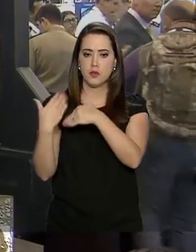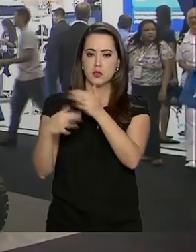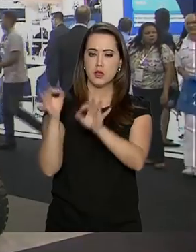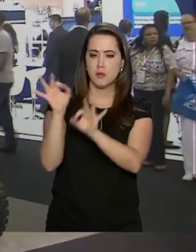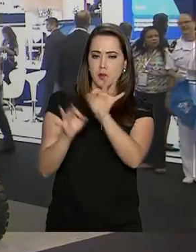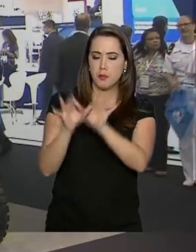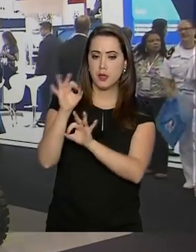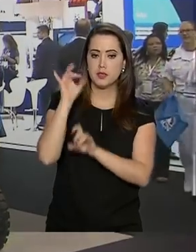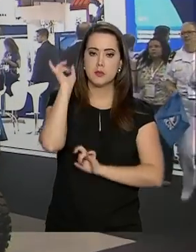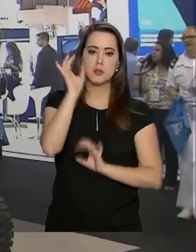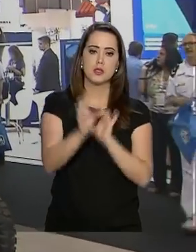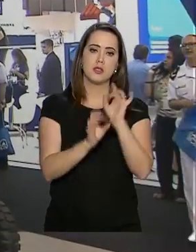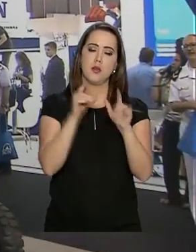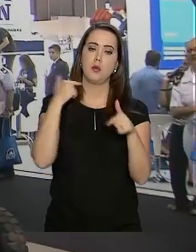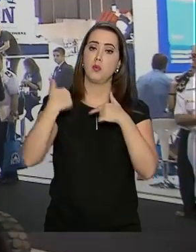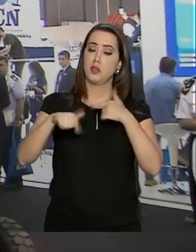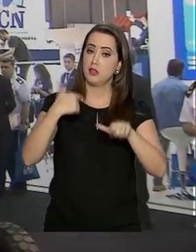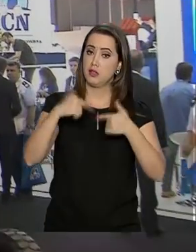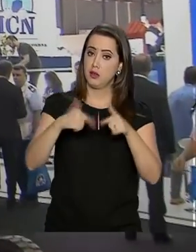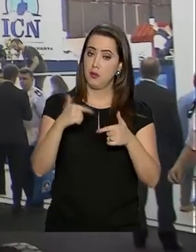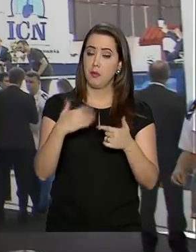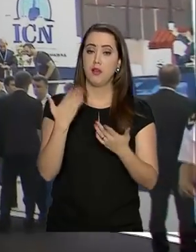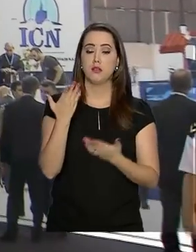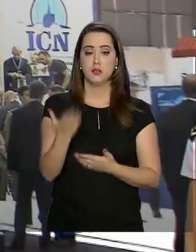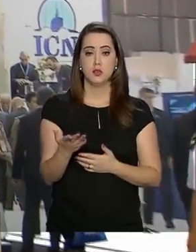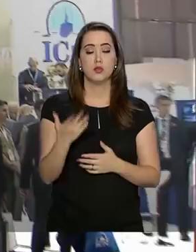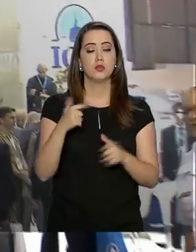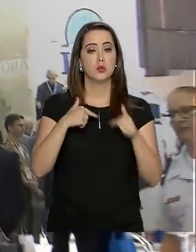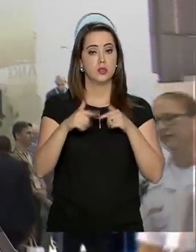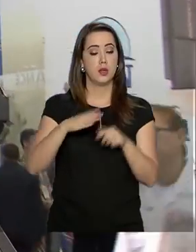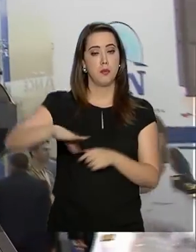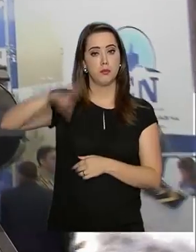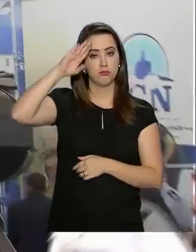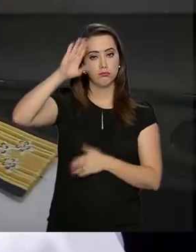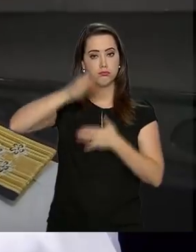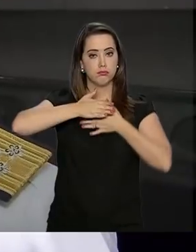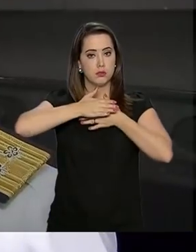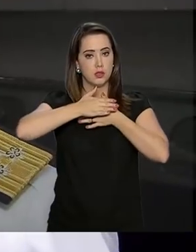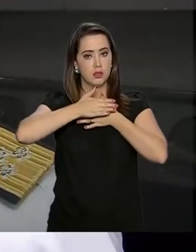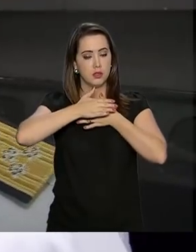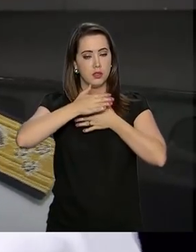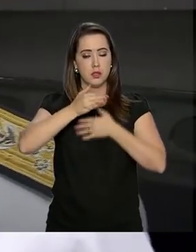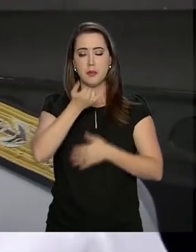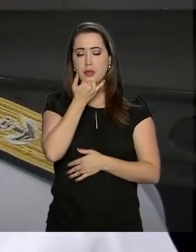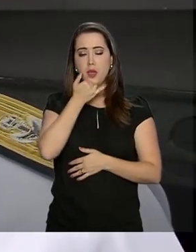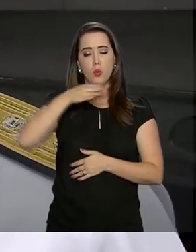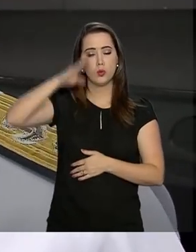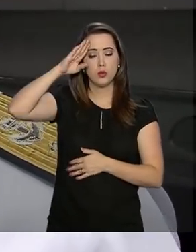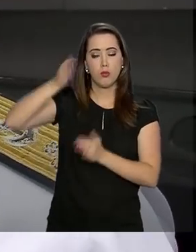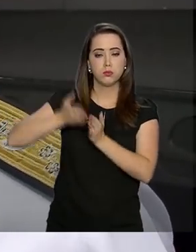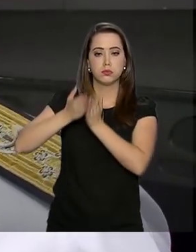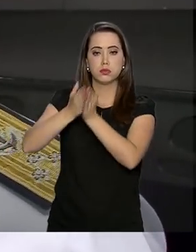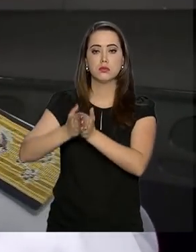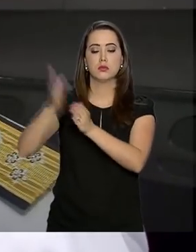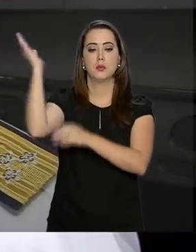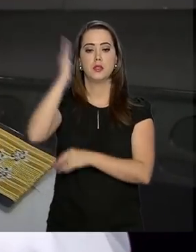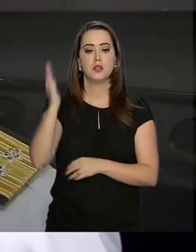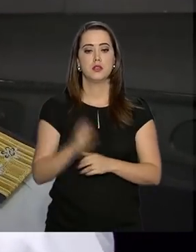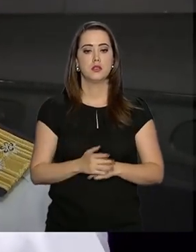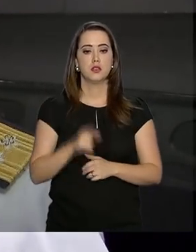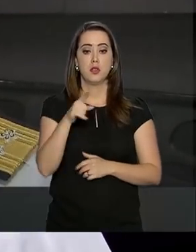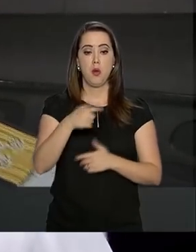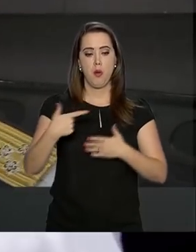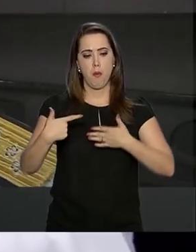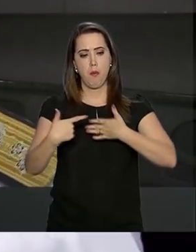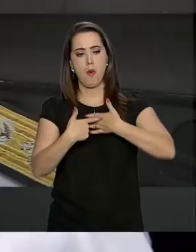desenvolvidas especialmente para atender às necessidades do trabalho da Marinha do Brasil. São lanchas blindadas com um casco